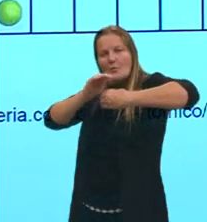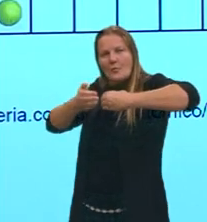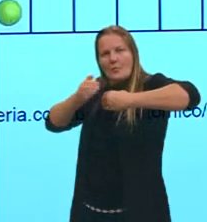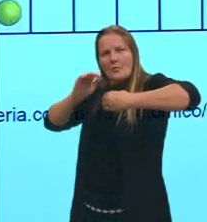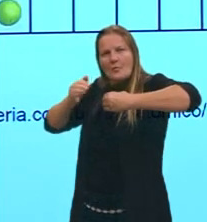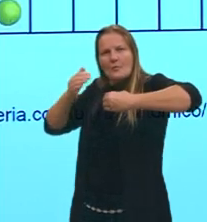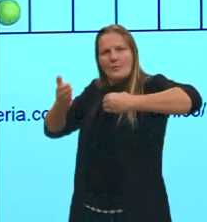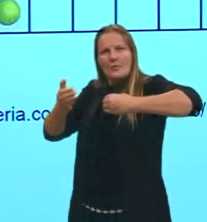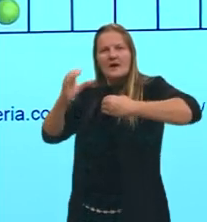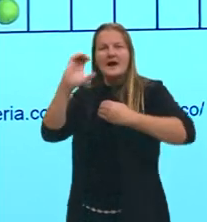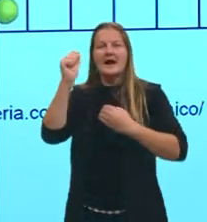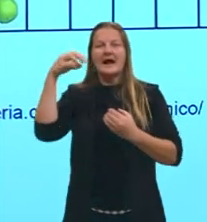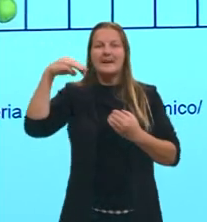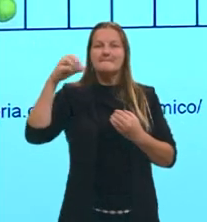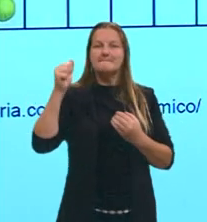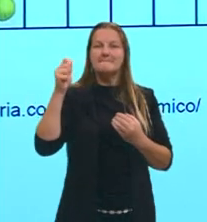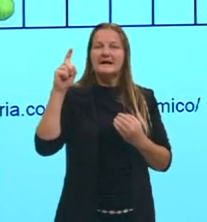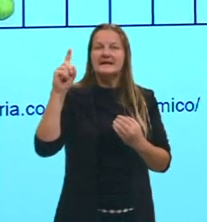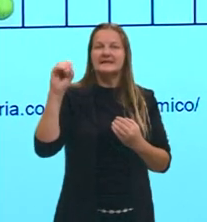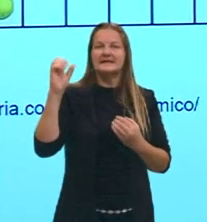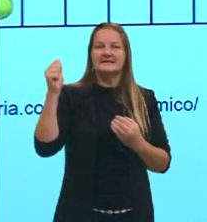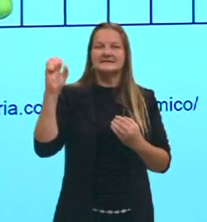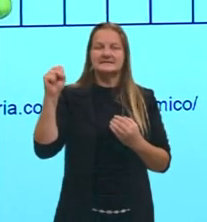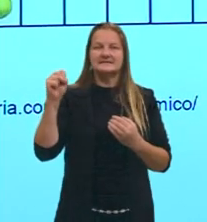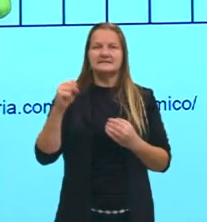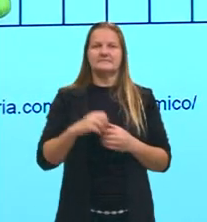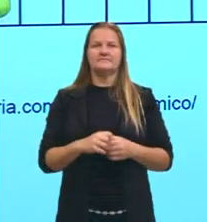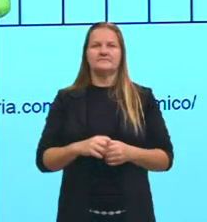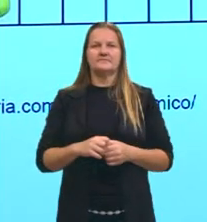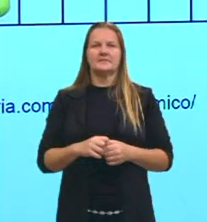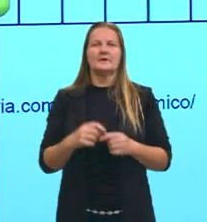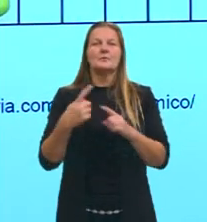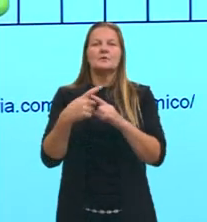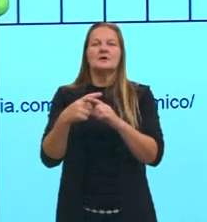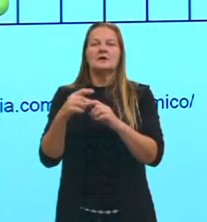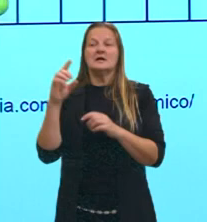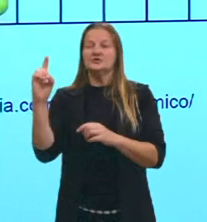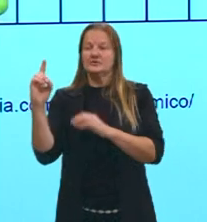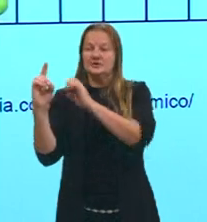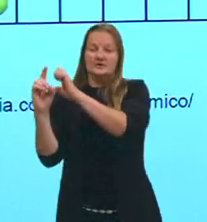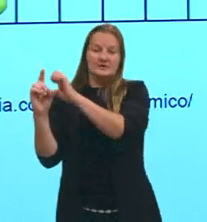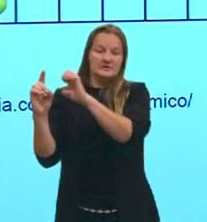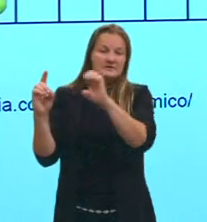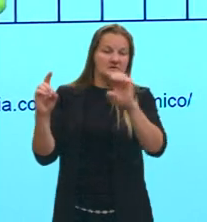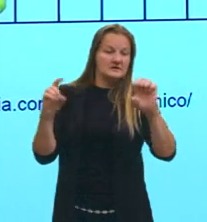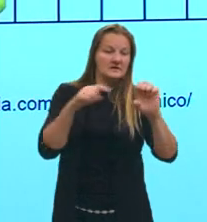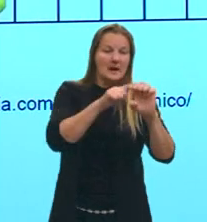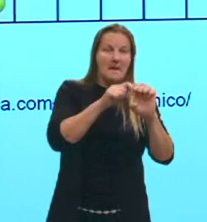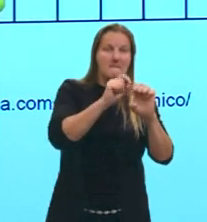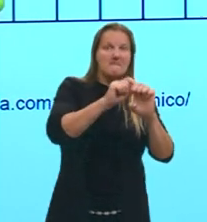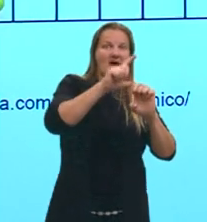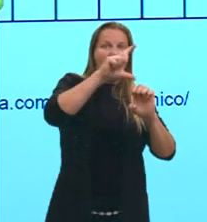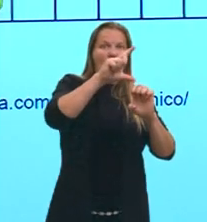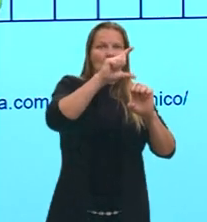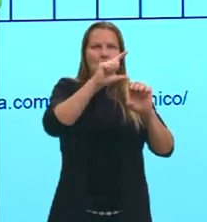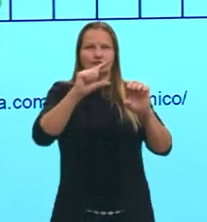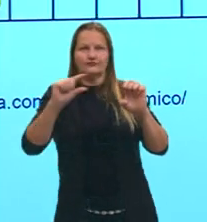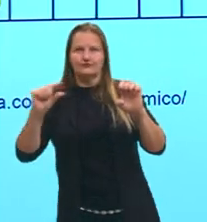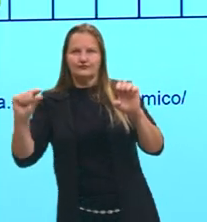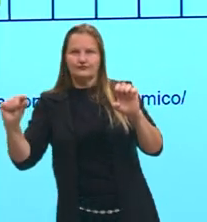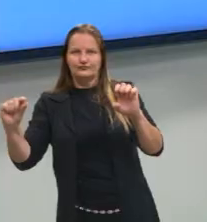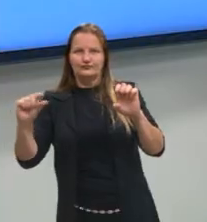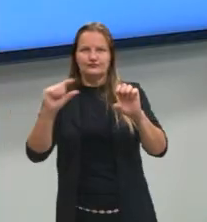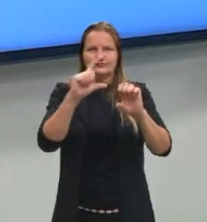período o raio cresce da direita para a esquerda pois aí leva em consideração que esses átomos são situados mais na esquerda da tabela